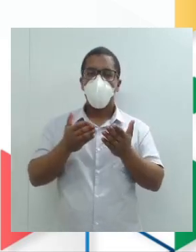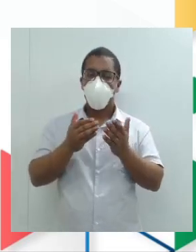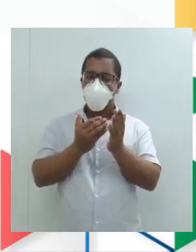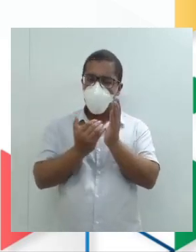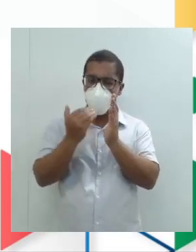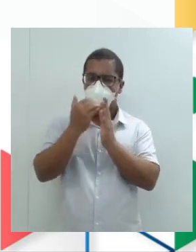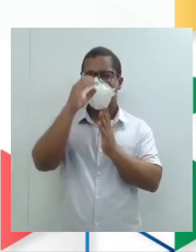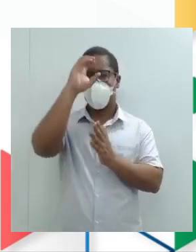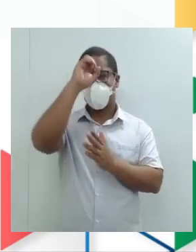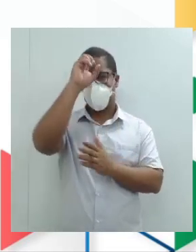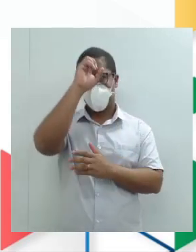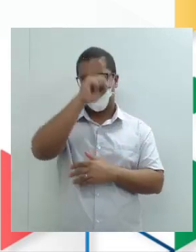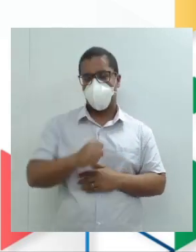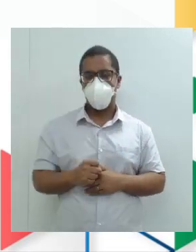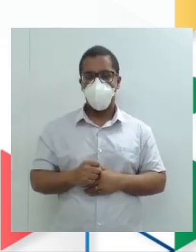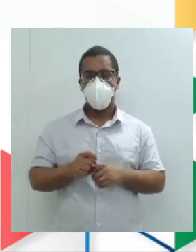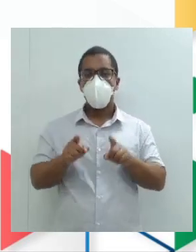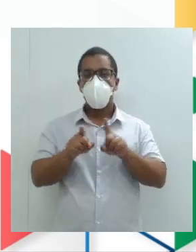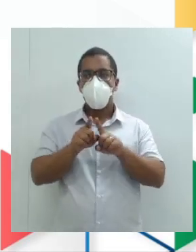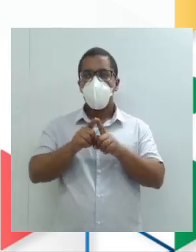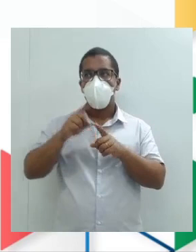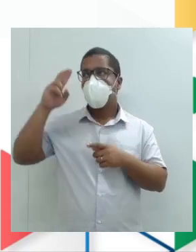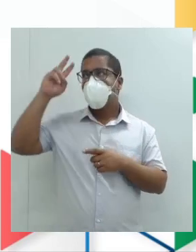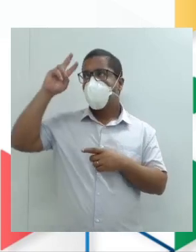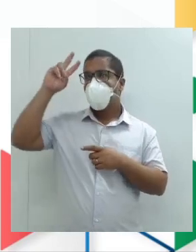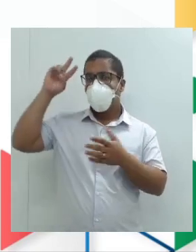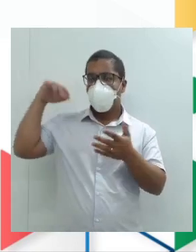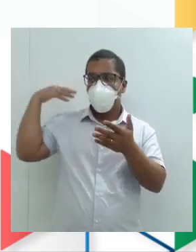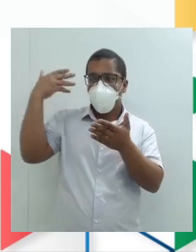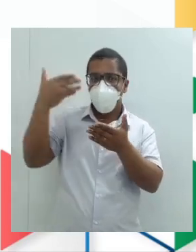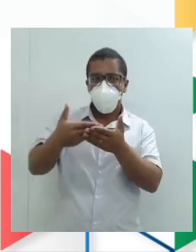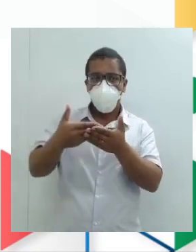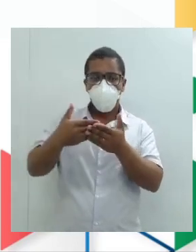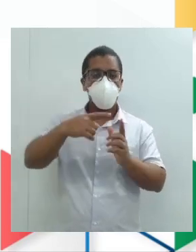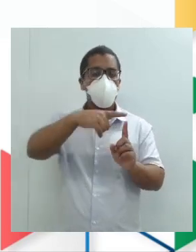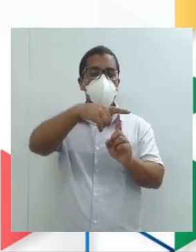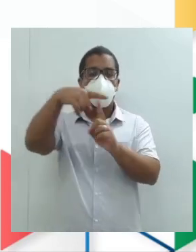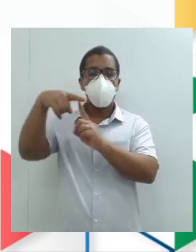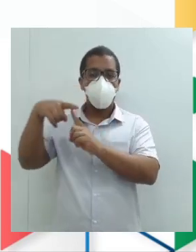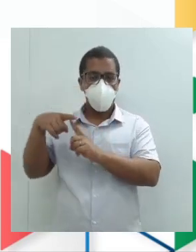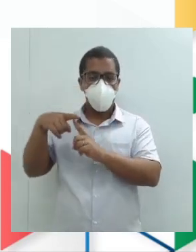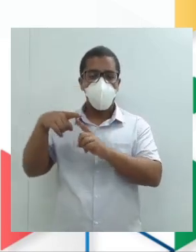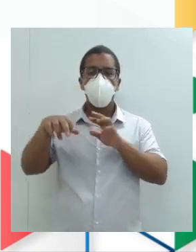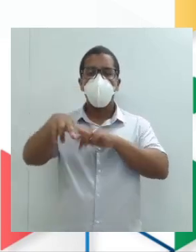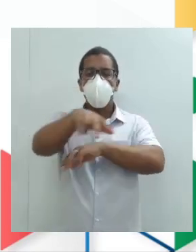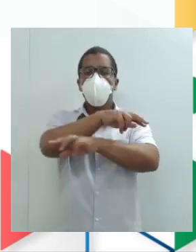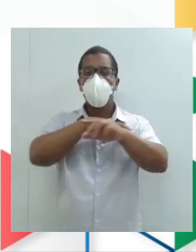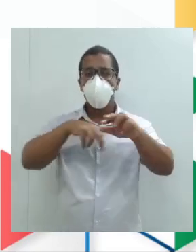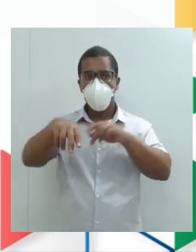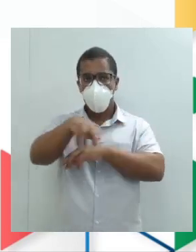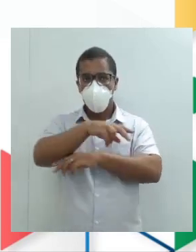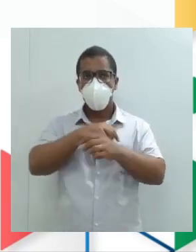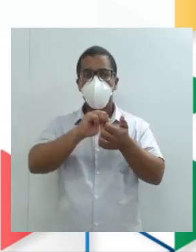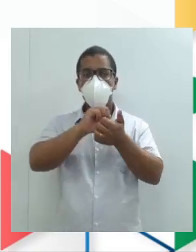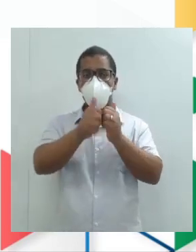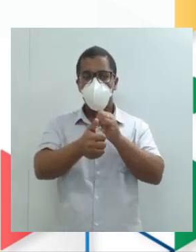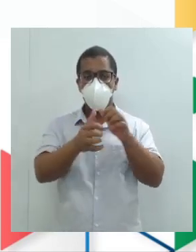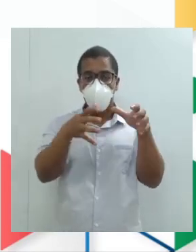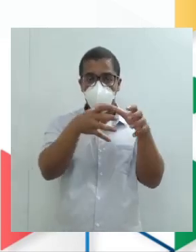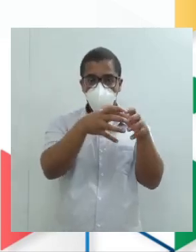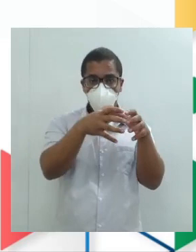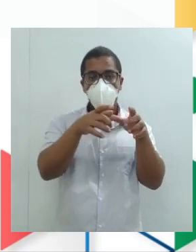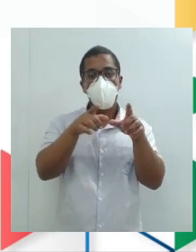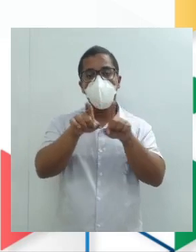caldinho. A historicidade dos esportes, o tipo dos esportes e a diferenciação dos esportes